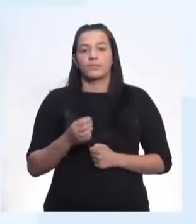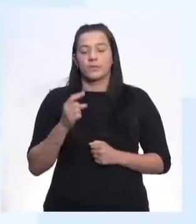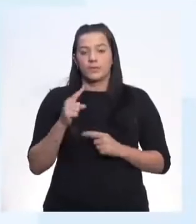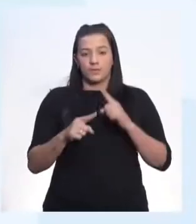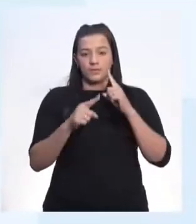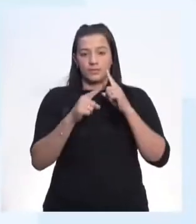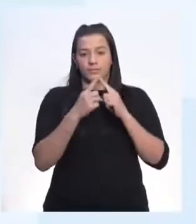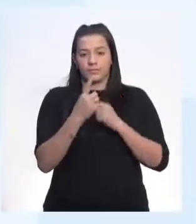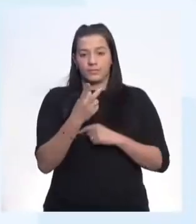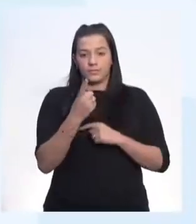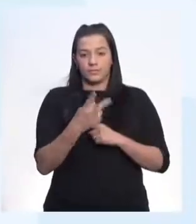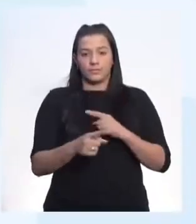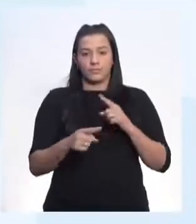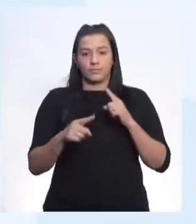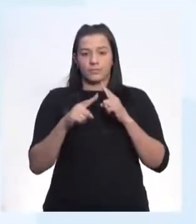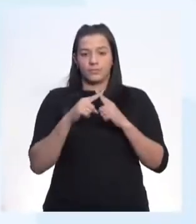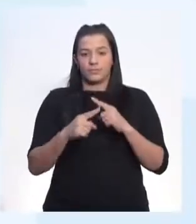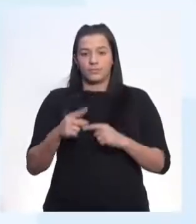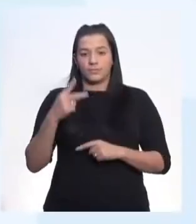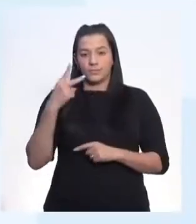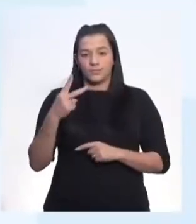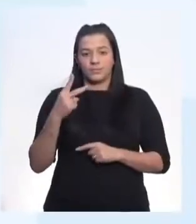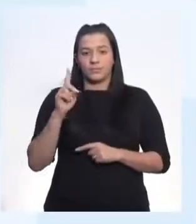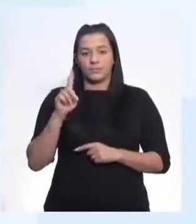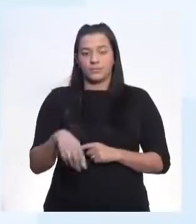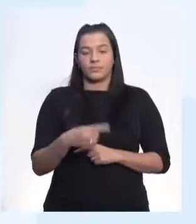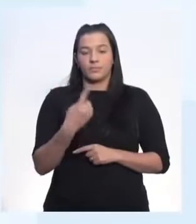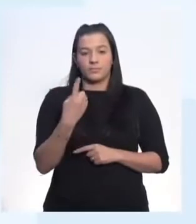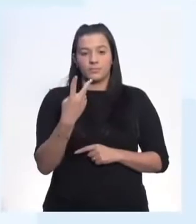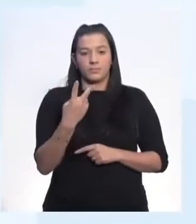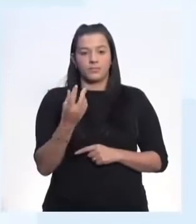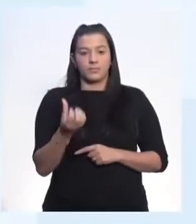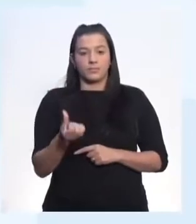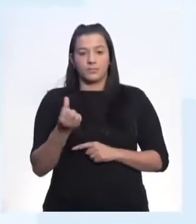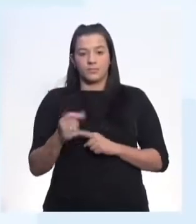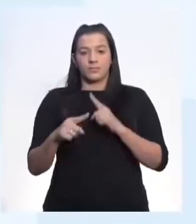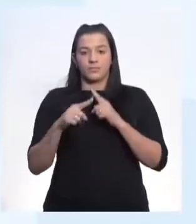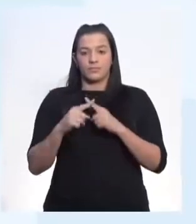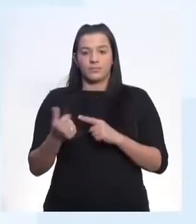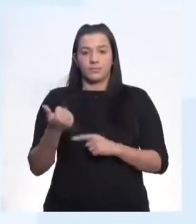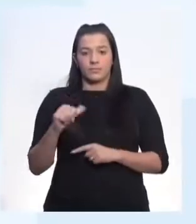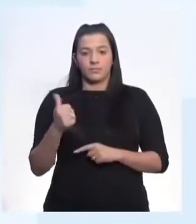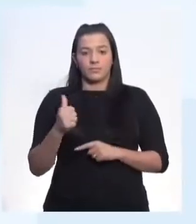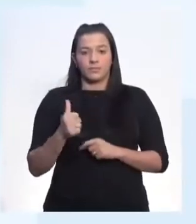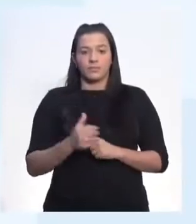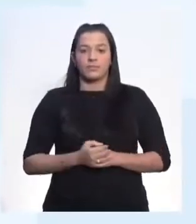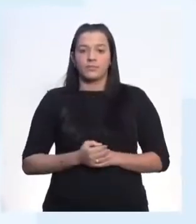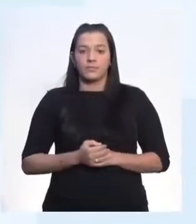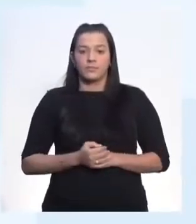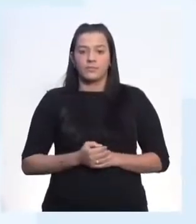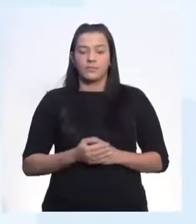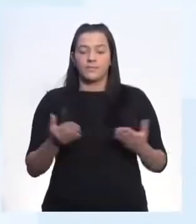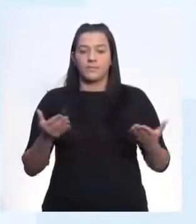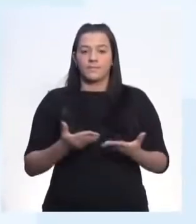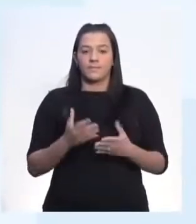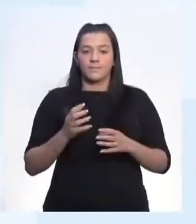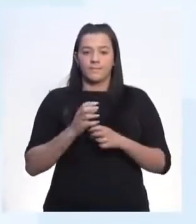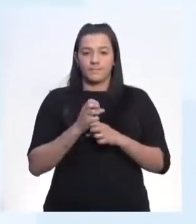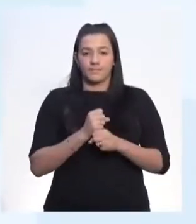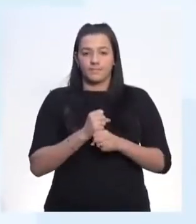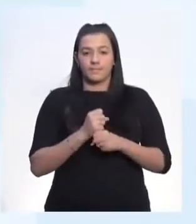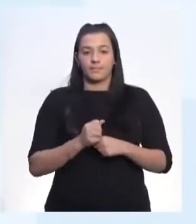vezes 2, que é 26, vezes 11. Muito bem, vamos fazer a continha?